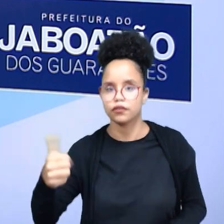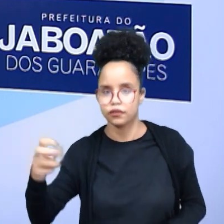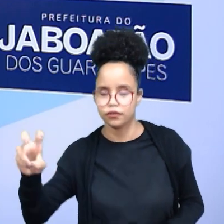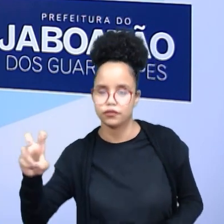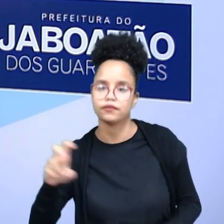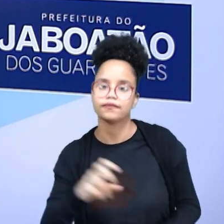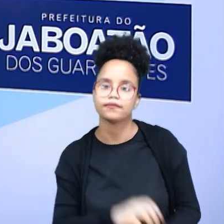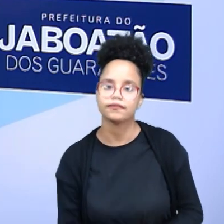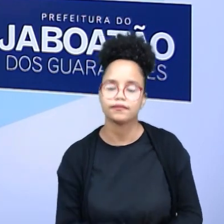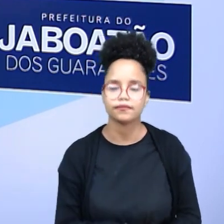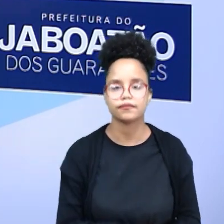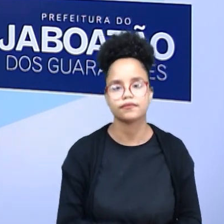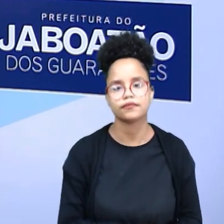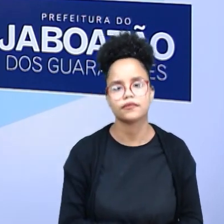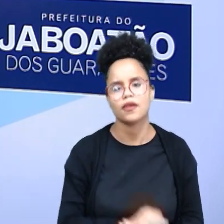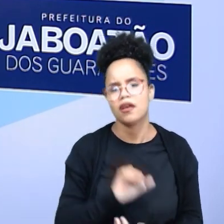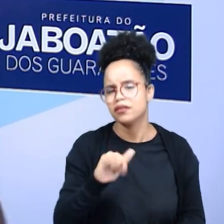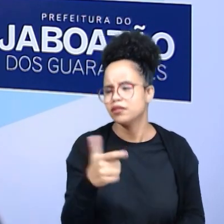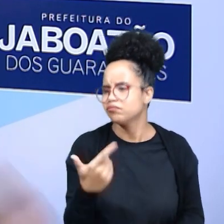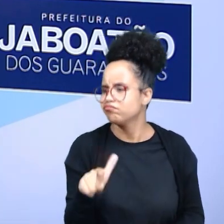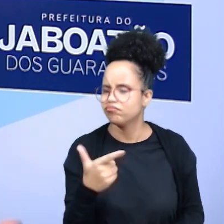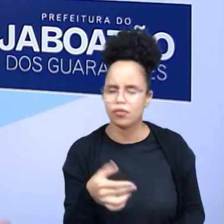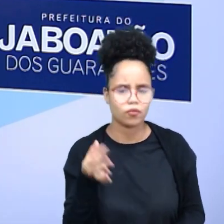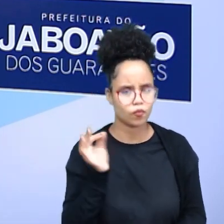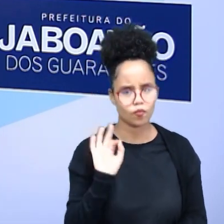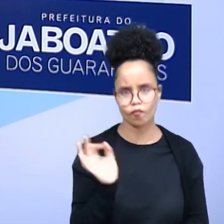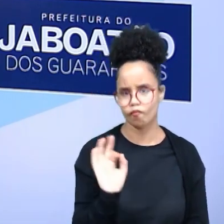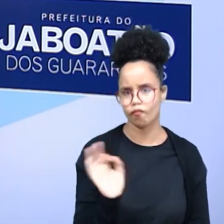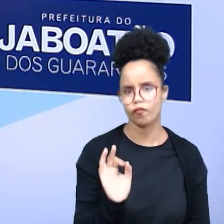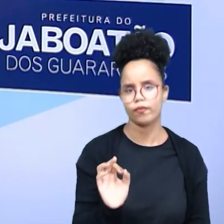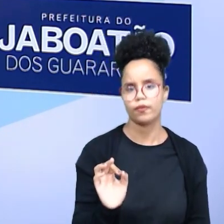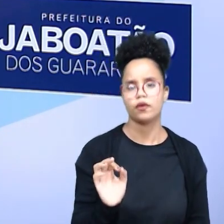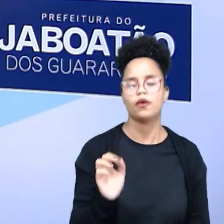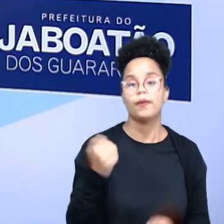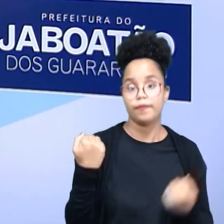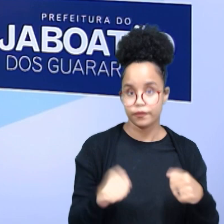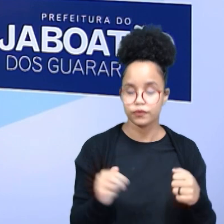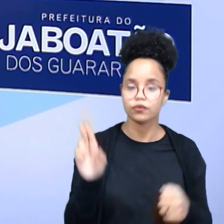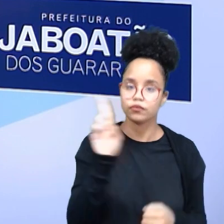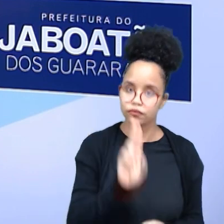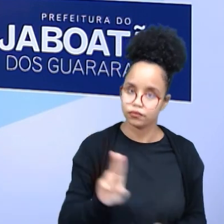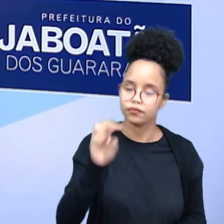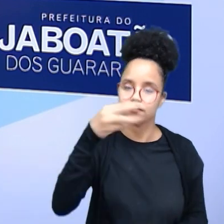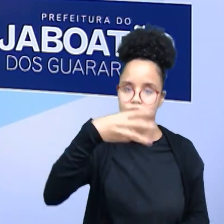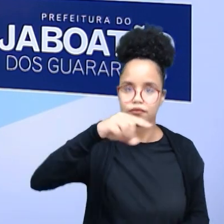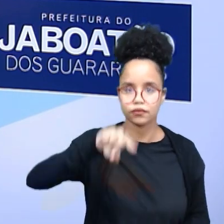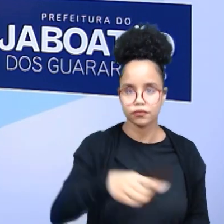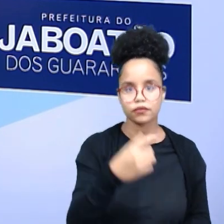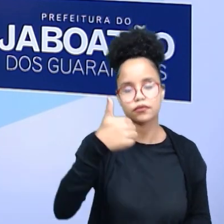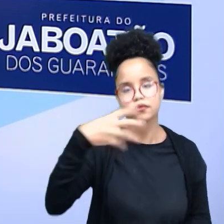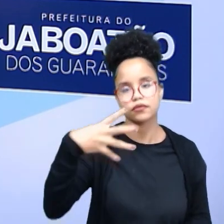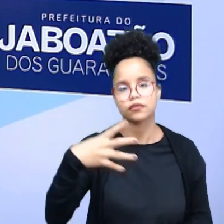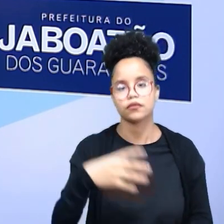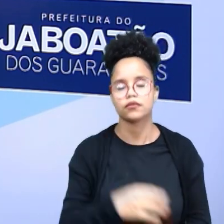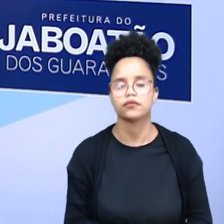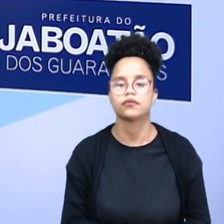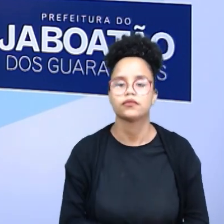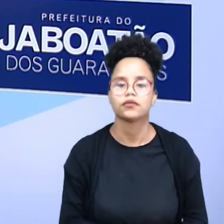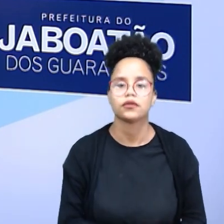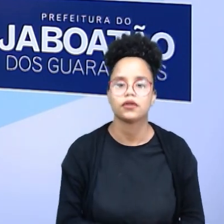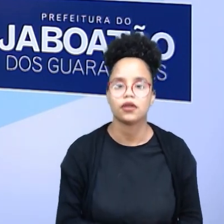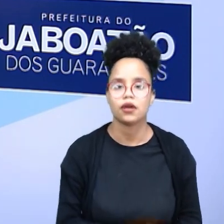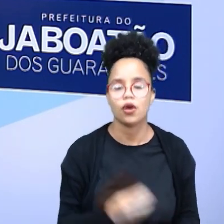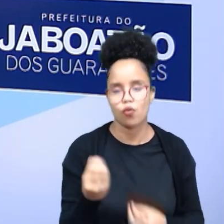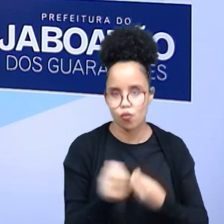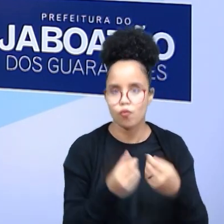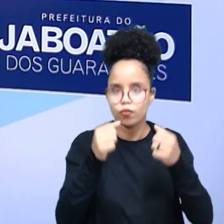usar 3,1415 Tá certo se não vier dizendo nada você vai usar 3,14 e com a convenção que a gente